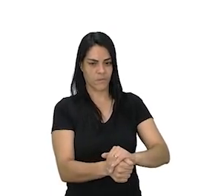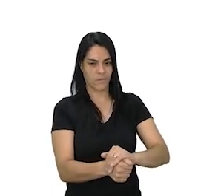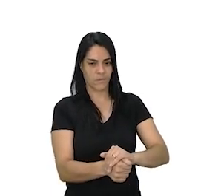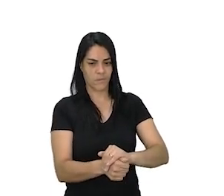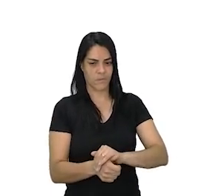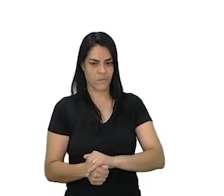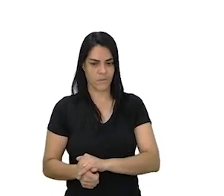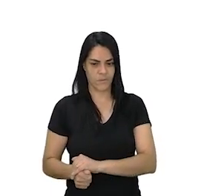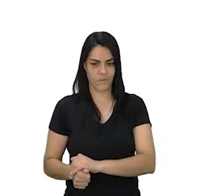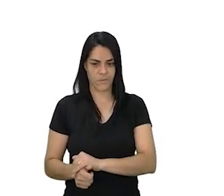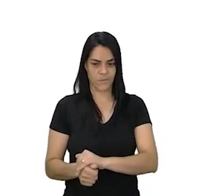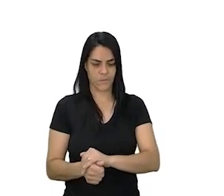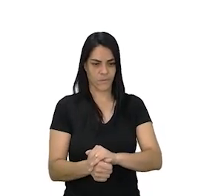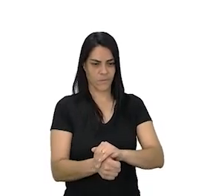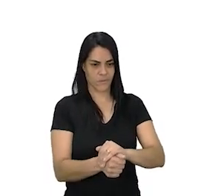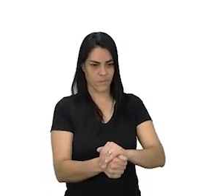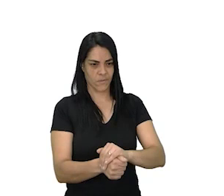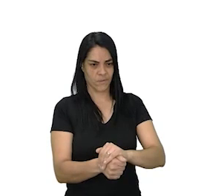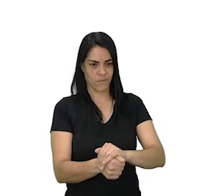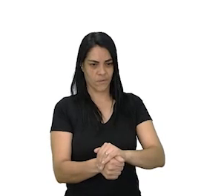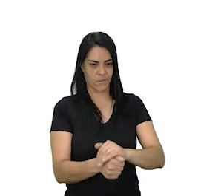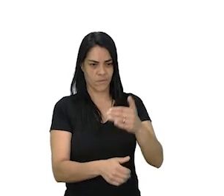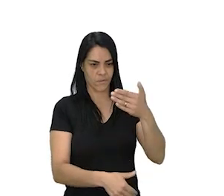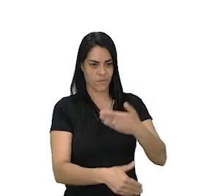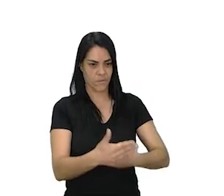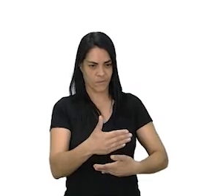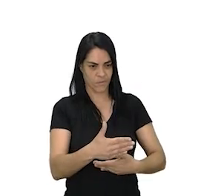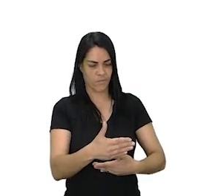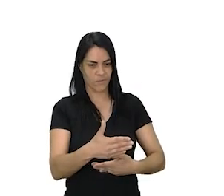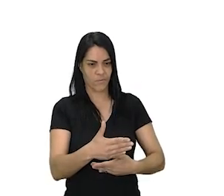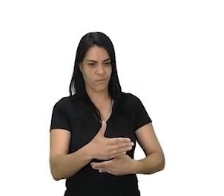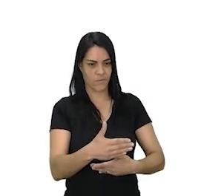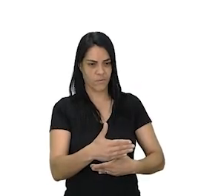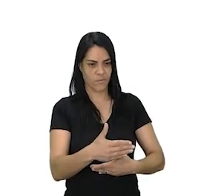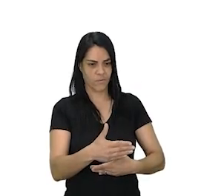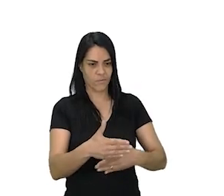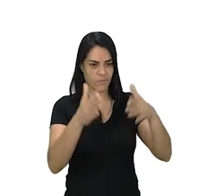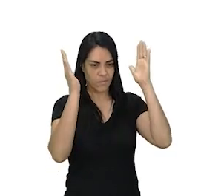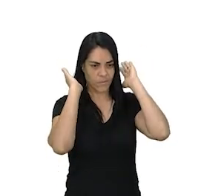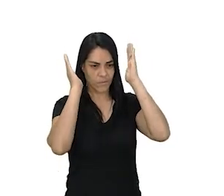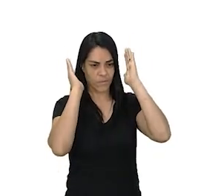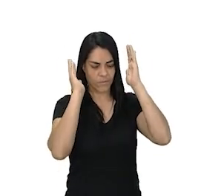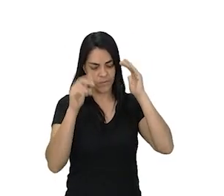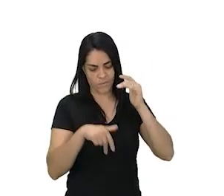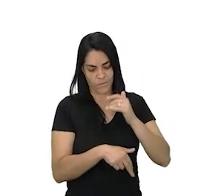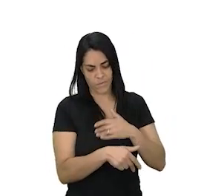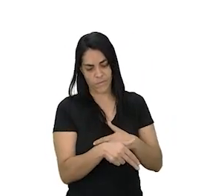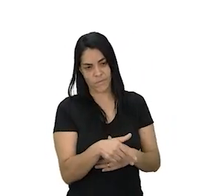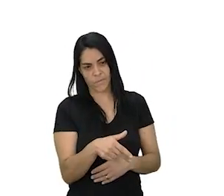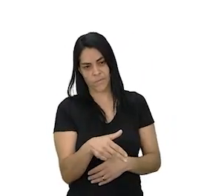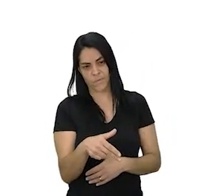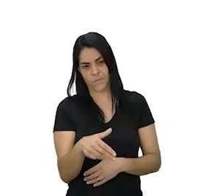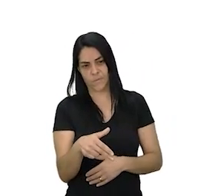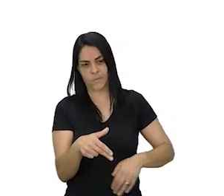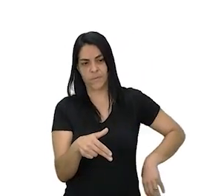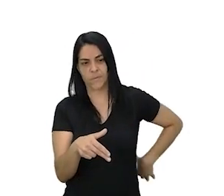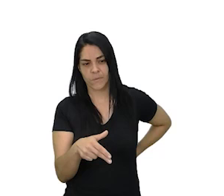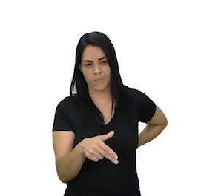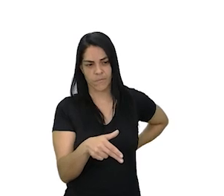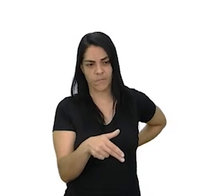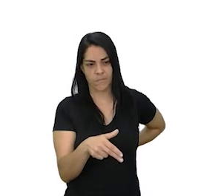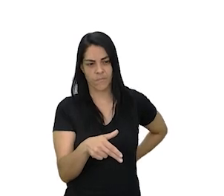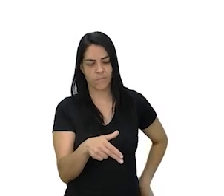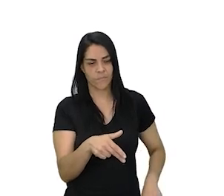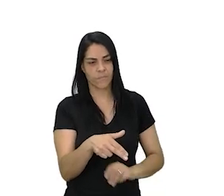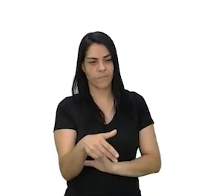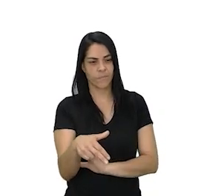contornando, passando novamente em frente ao espaço dos bulls, virando agora à